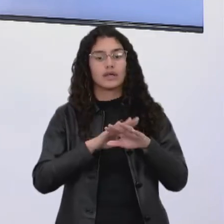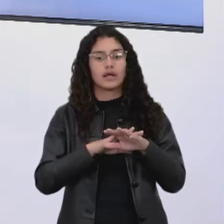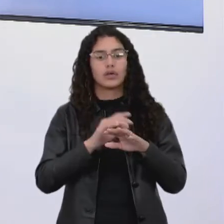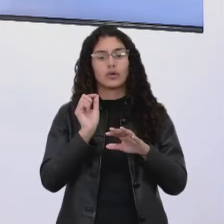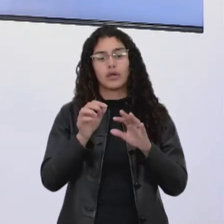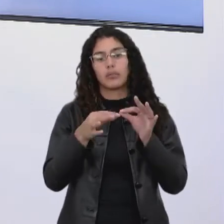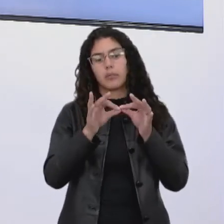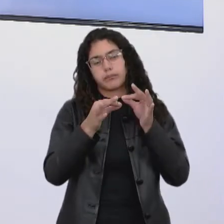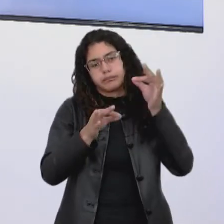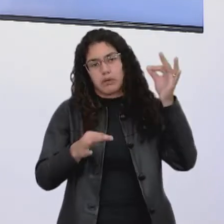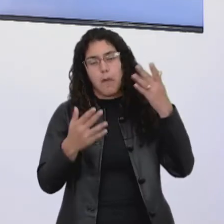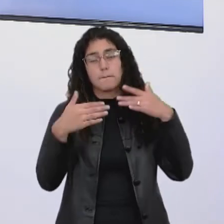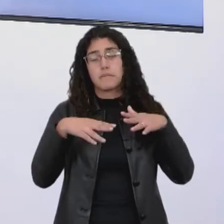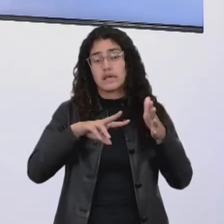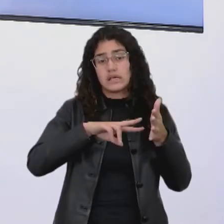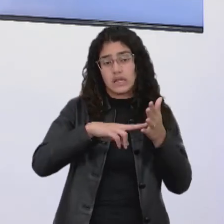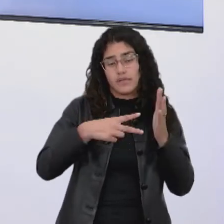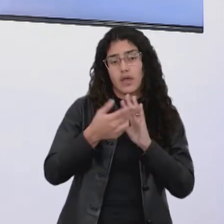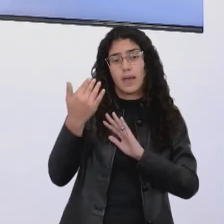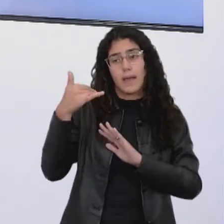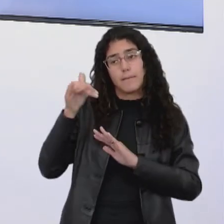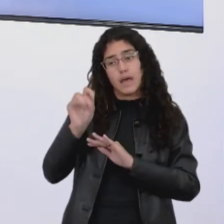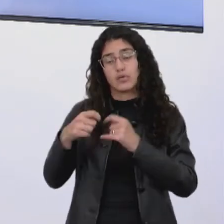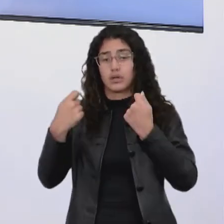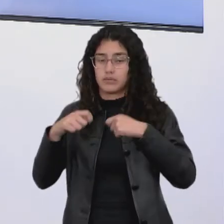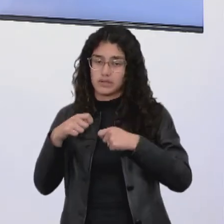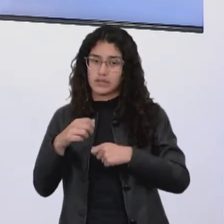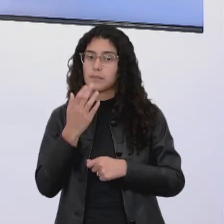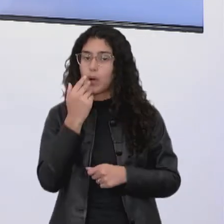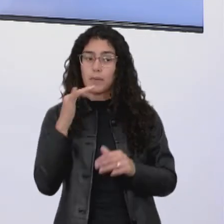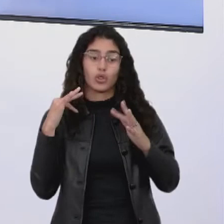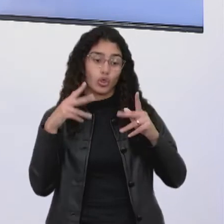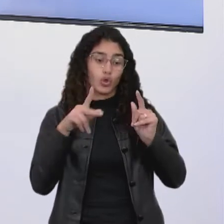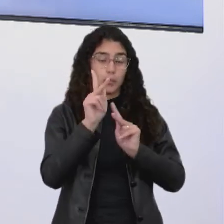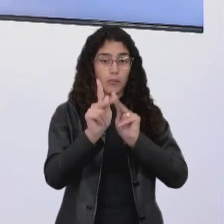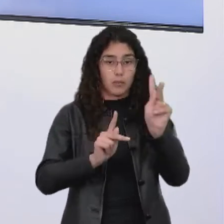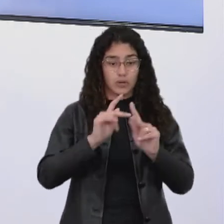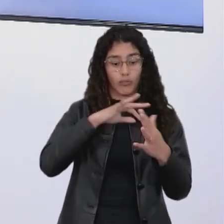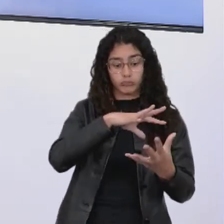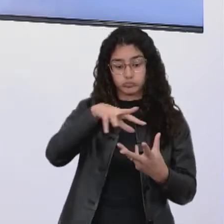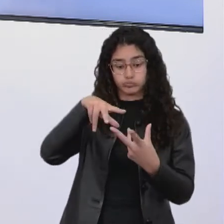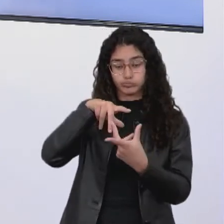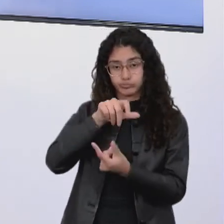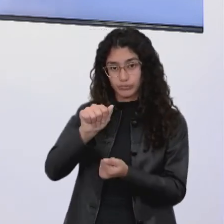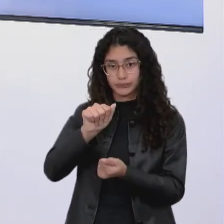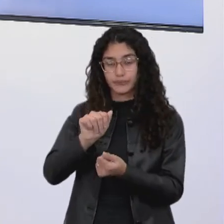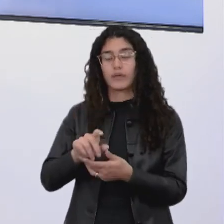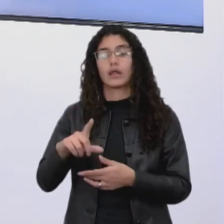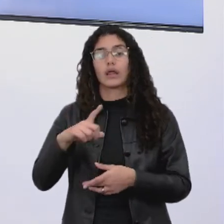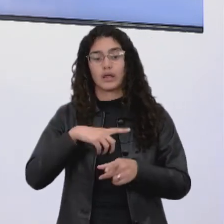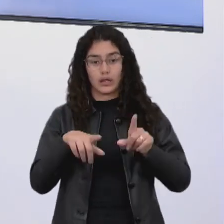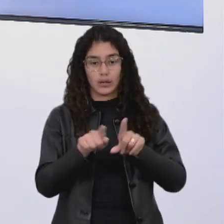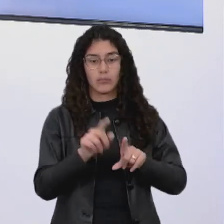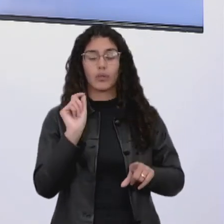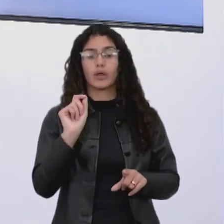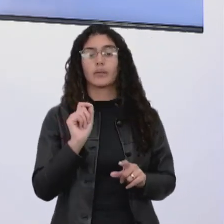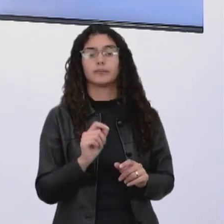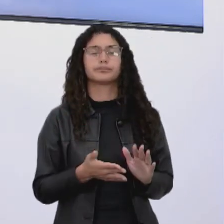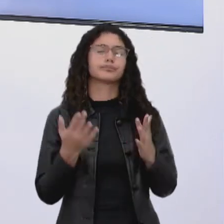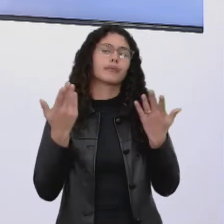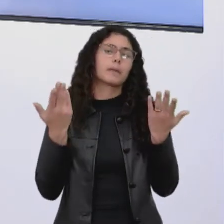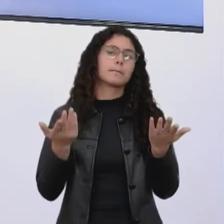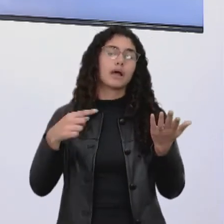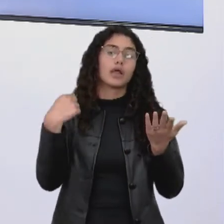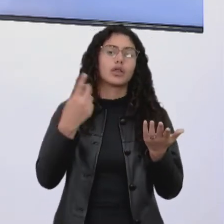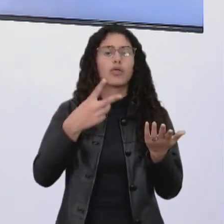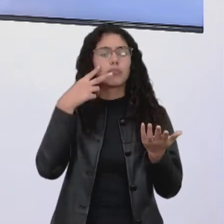margem imensa, mas quer dizer que é mais do que o necessário para alimentar toda a população mundial. Temos aí um dado. Só que,